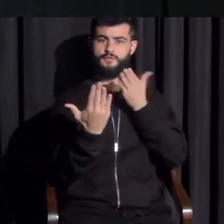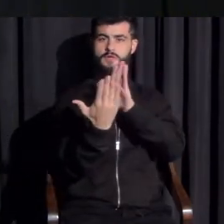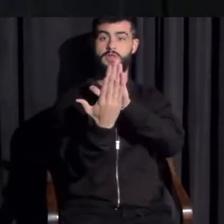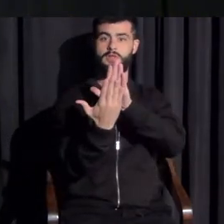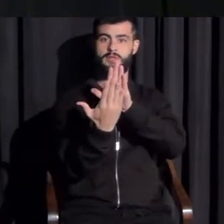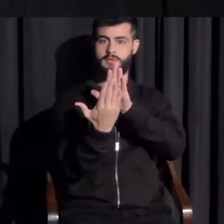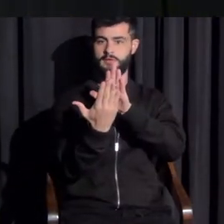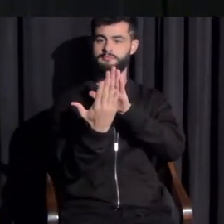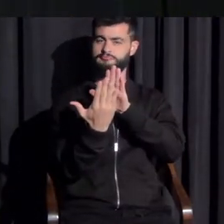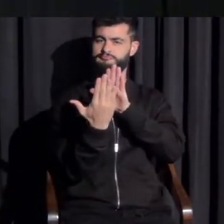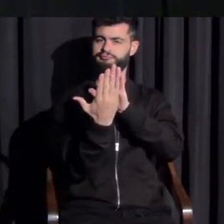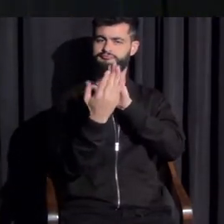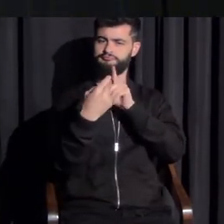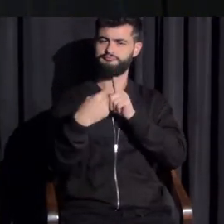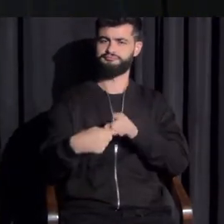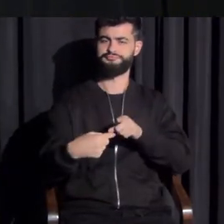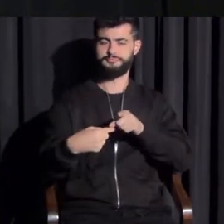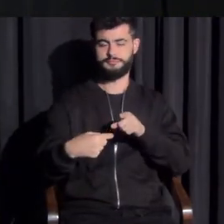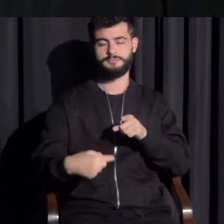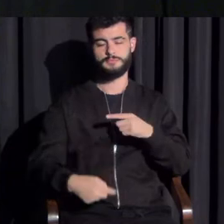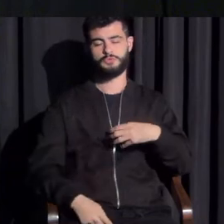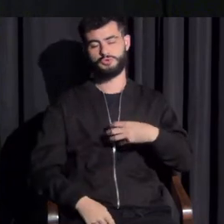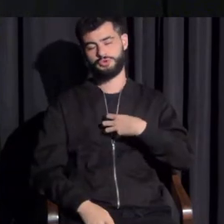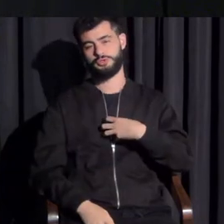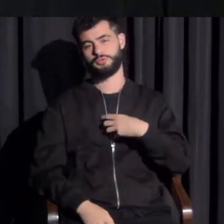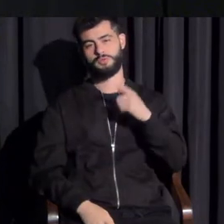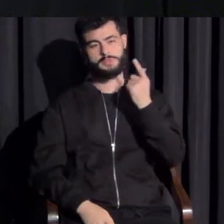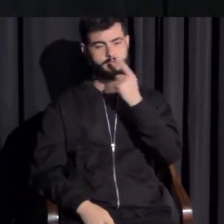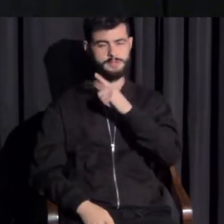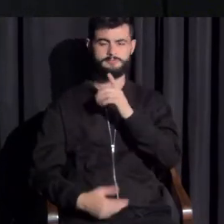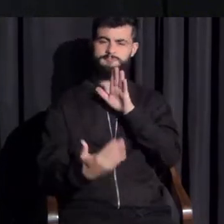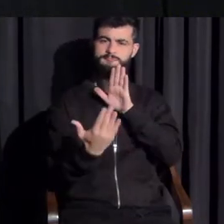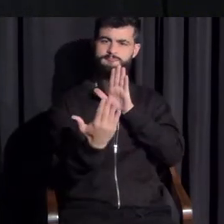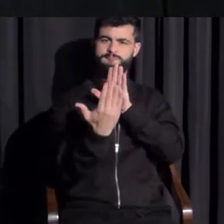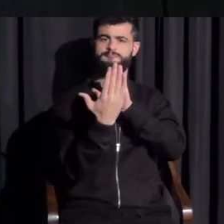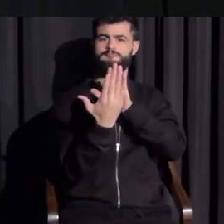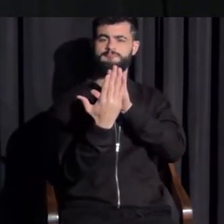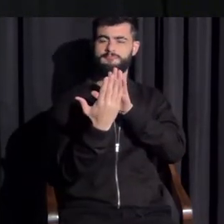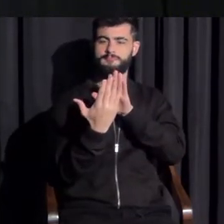são formas da gente encarar de frente esse país,